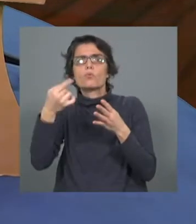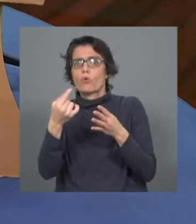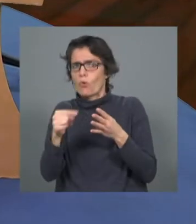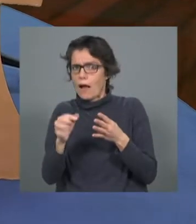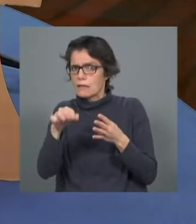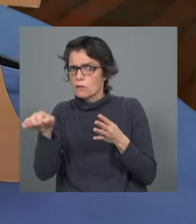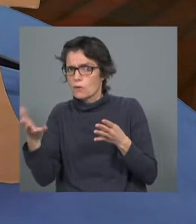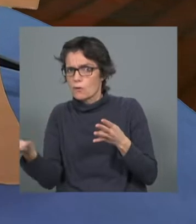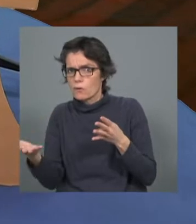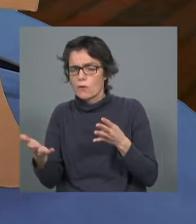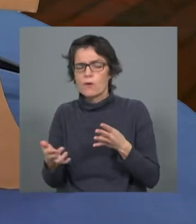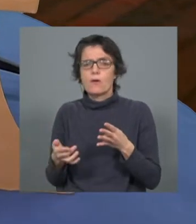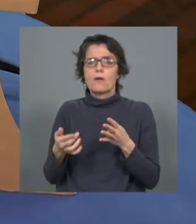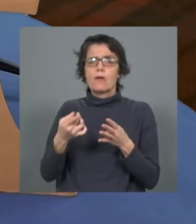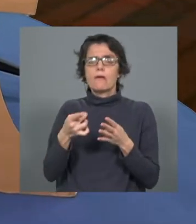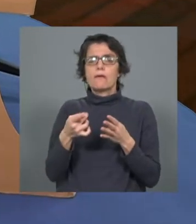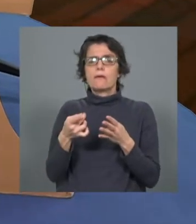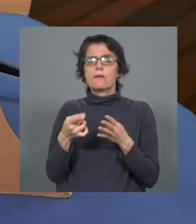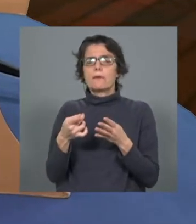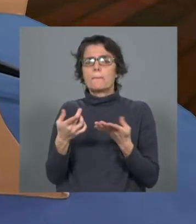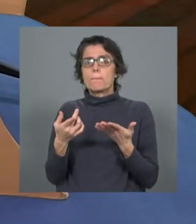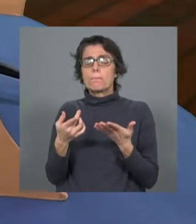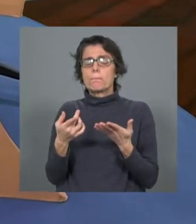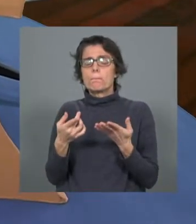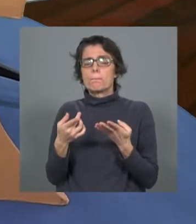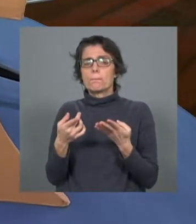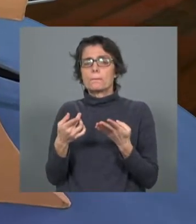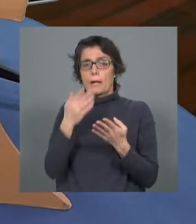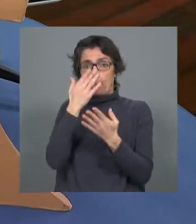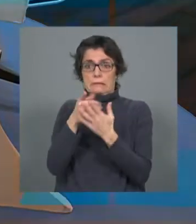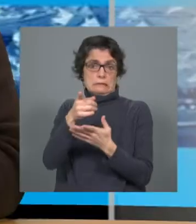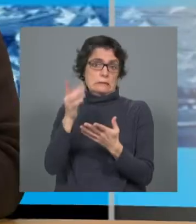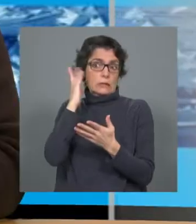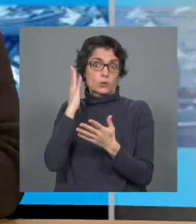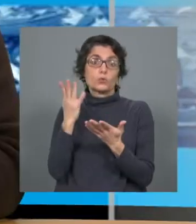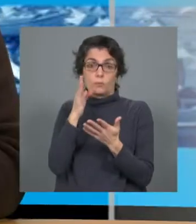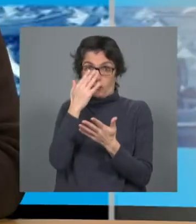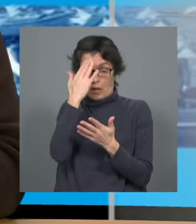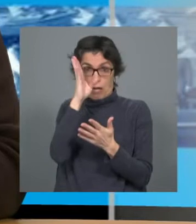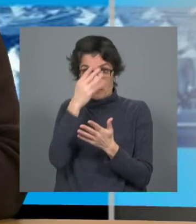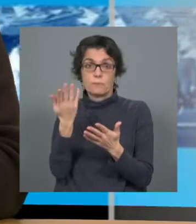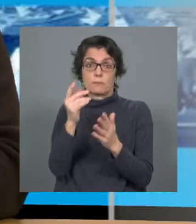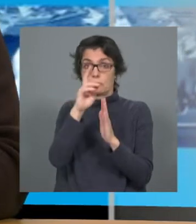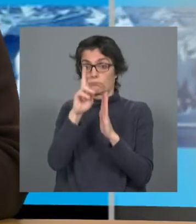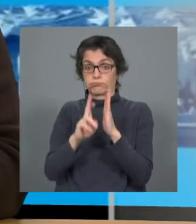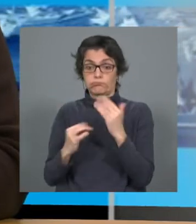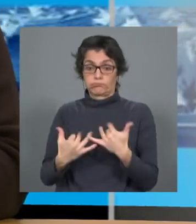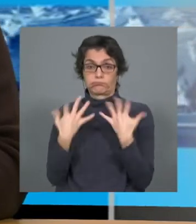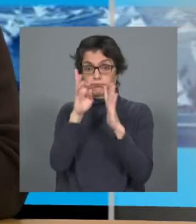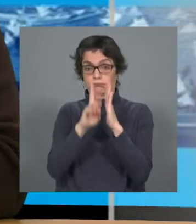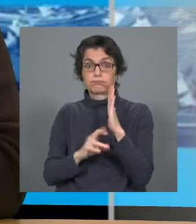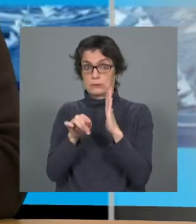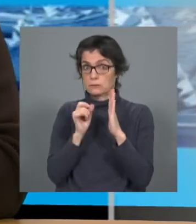em conta e por isso, e também porque os números estão a baixar bastante, é cada vez